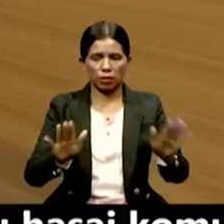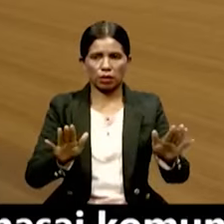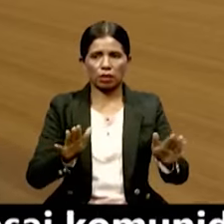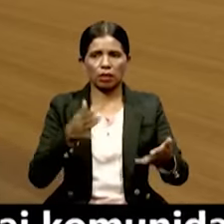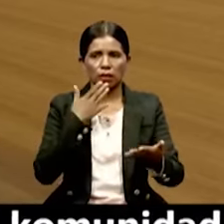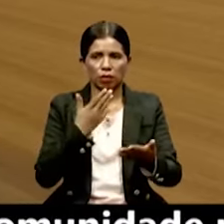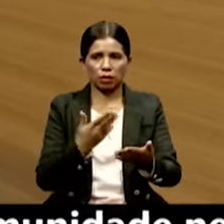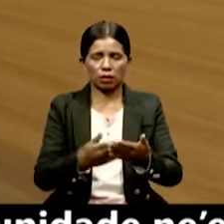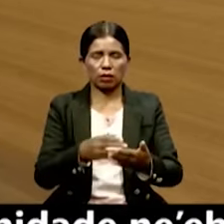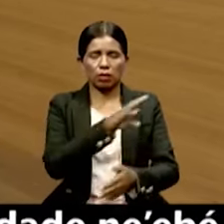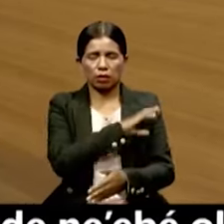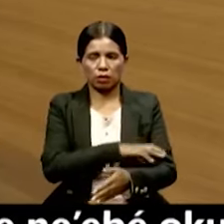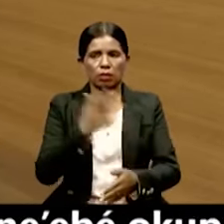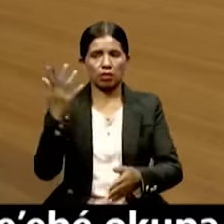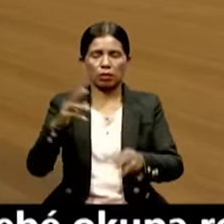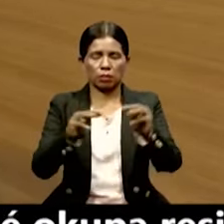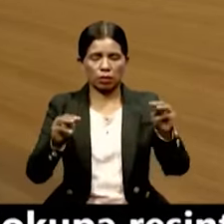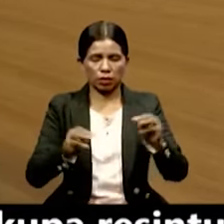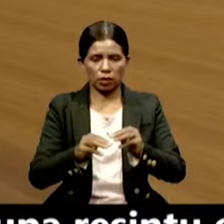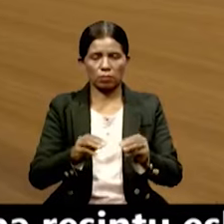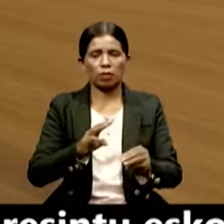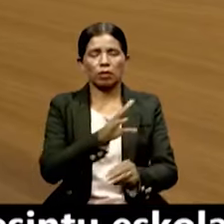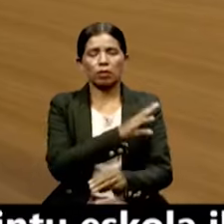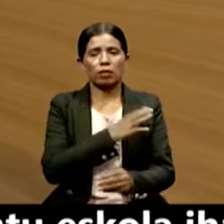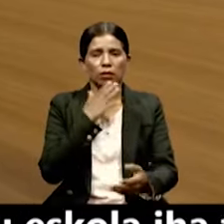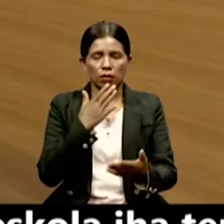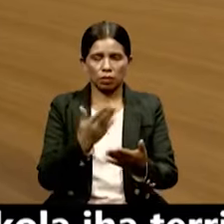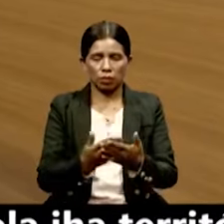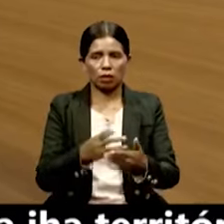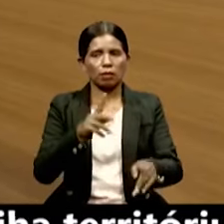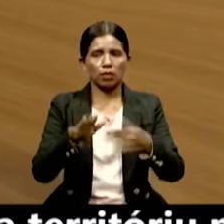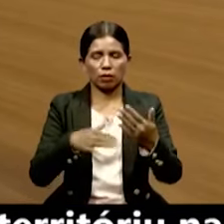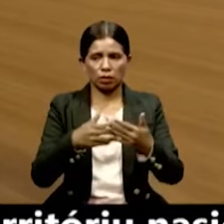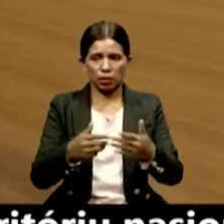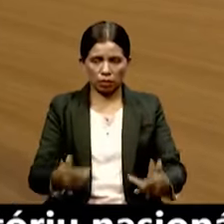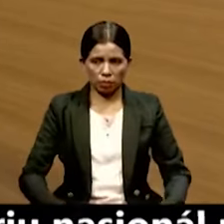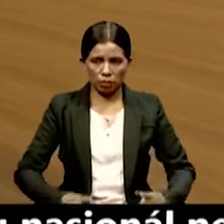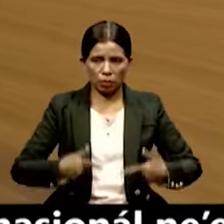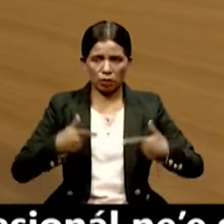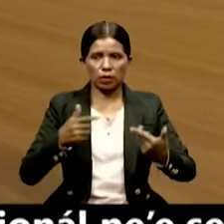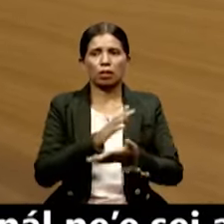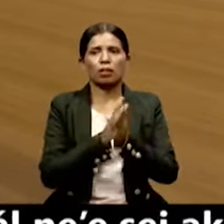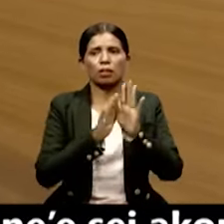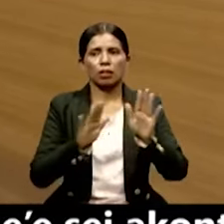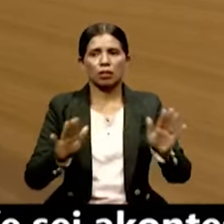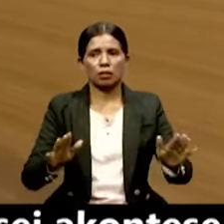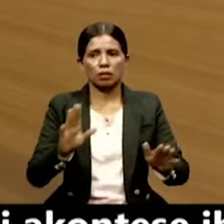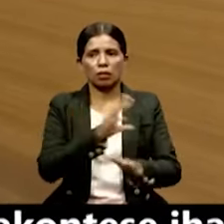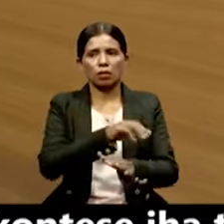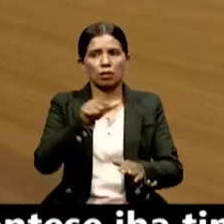estabilidade, no segurança e município nego dia, atunne povo tem mori sakmatek, no